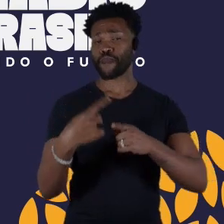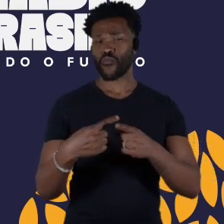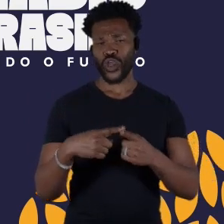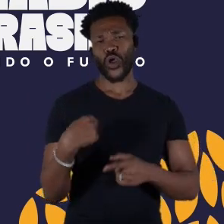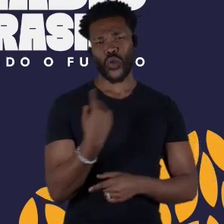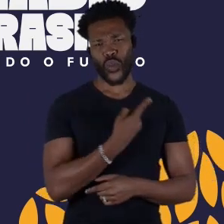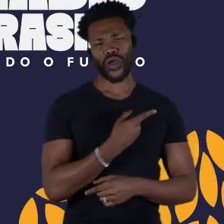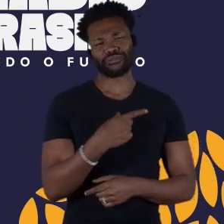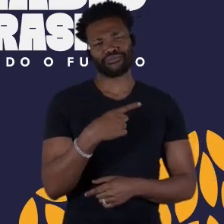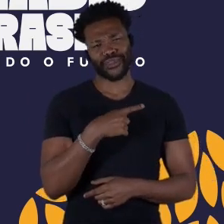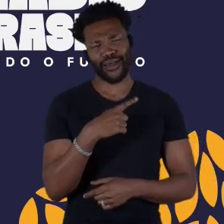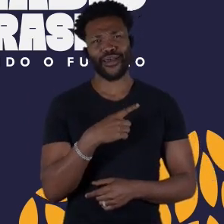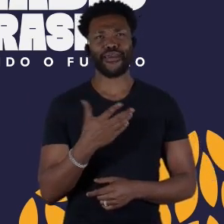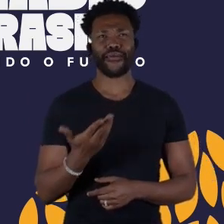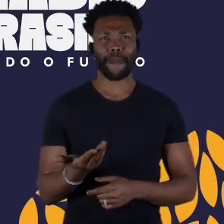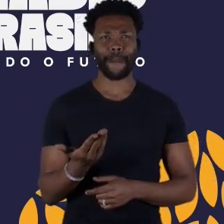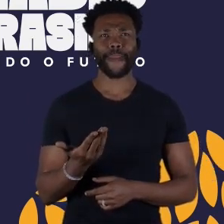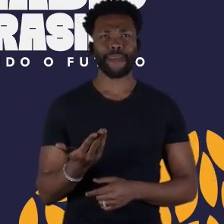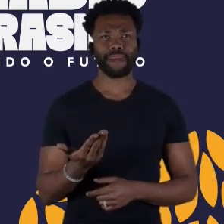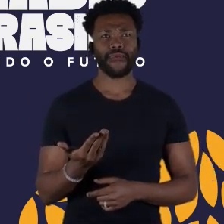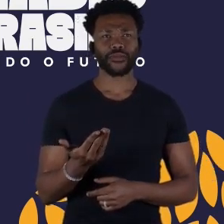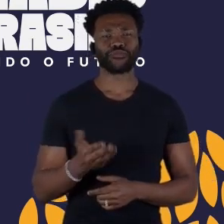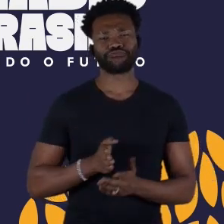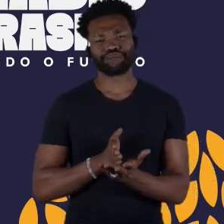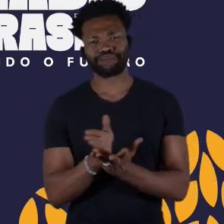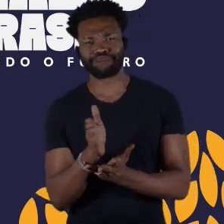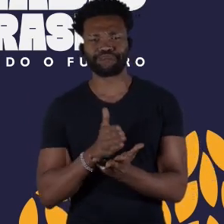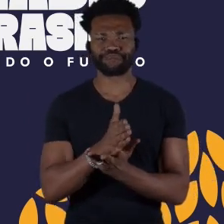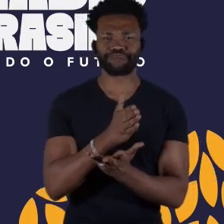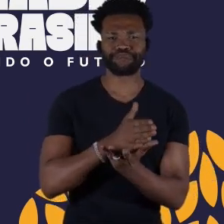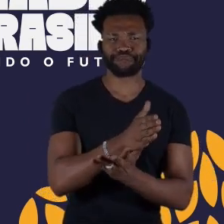nós temos um sesgo, tem um bias.